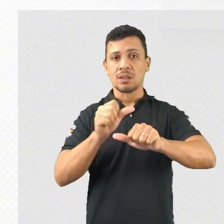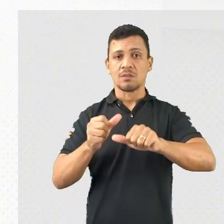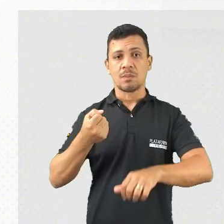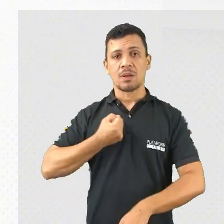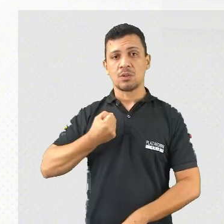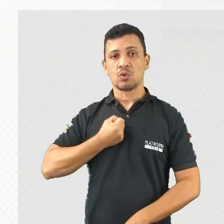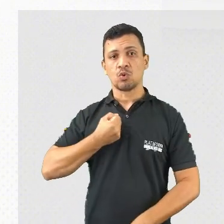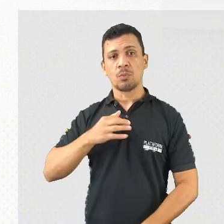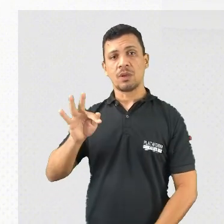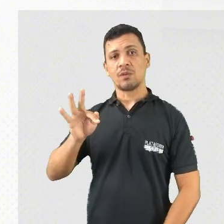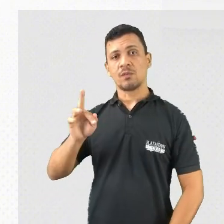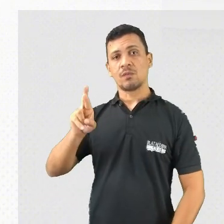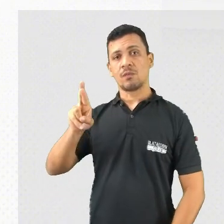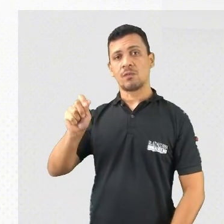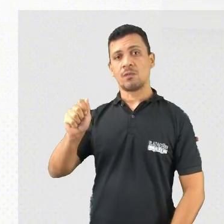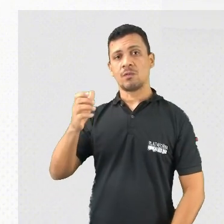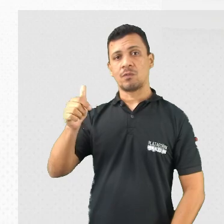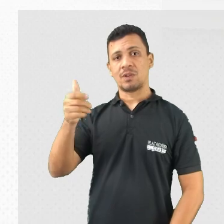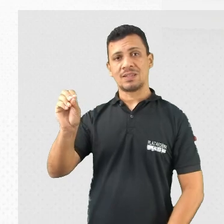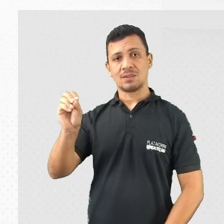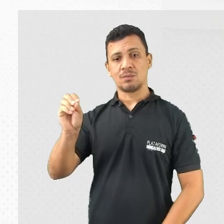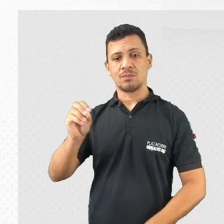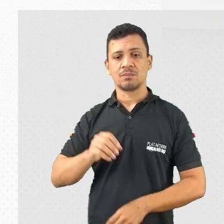vídeo. Então, aqui fica